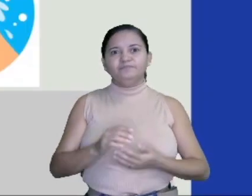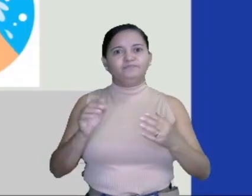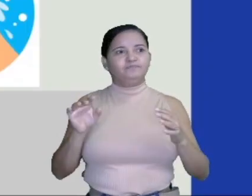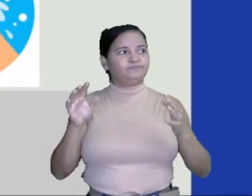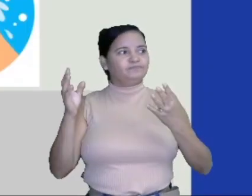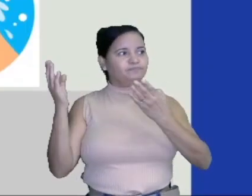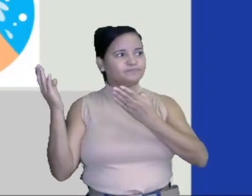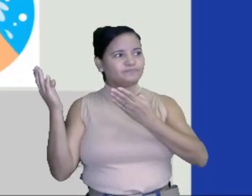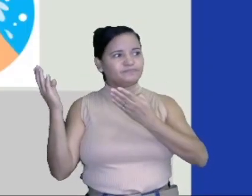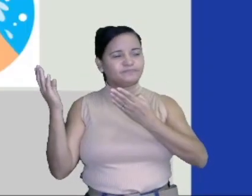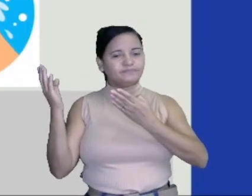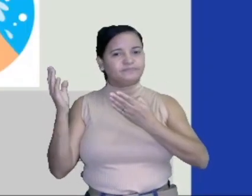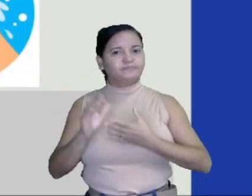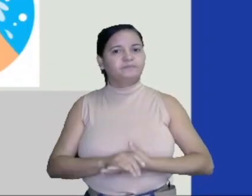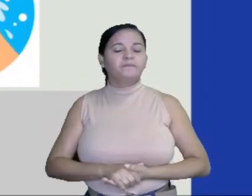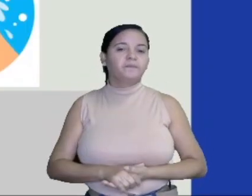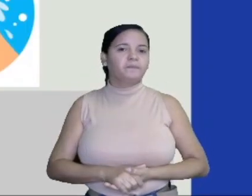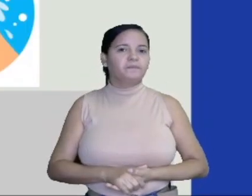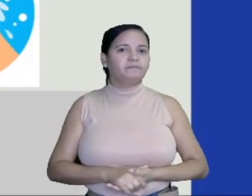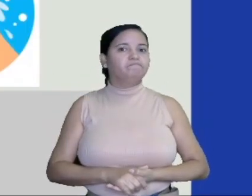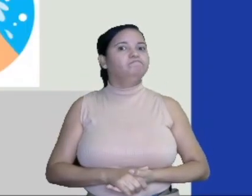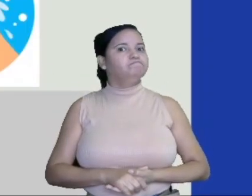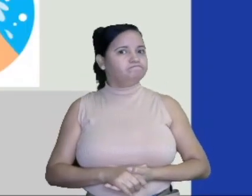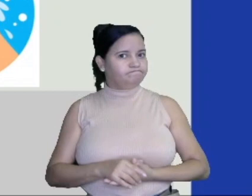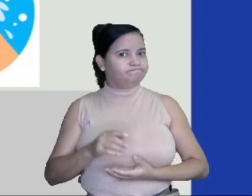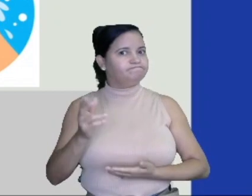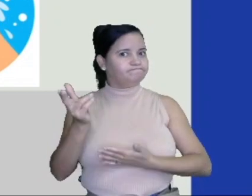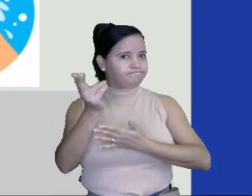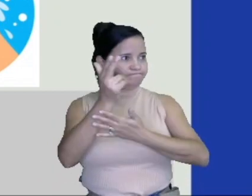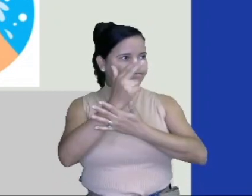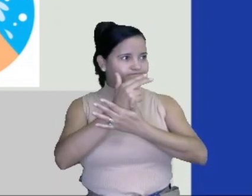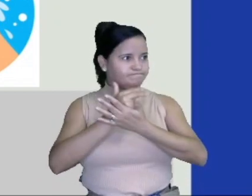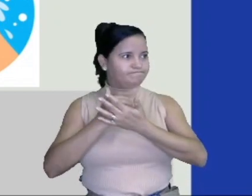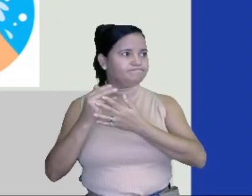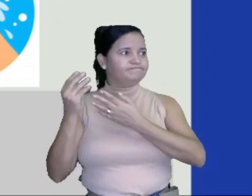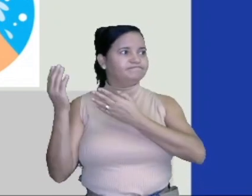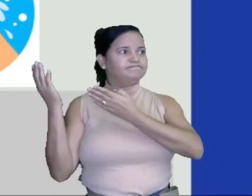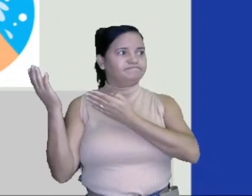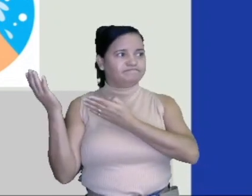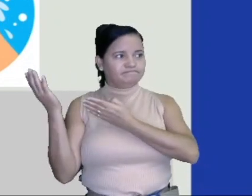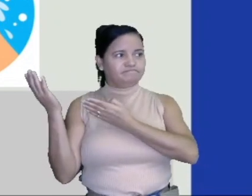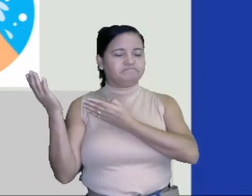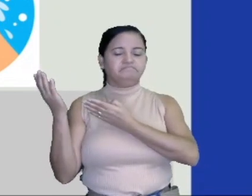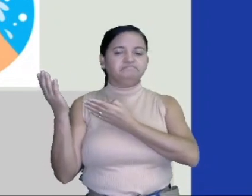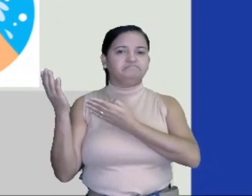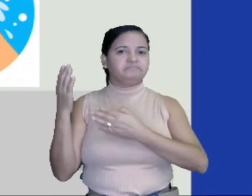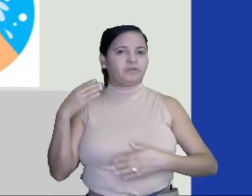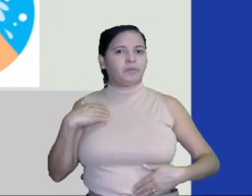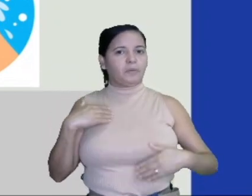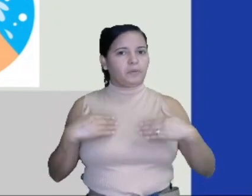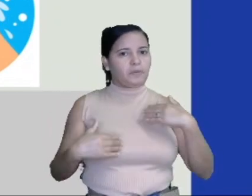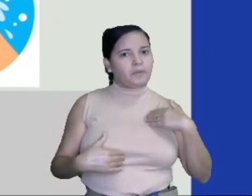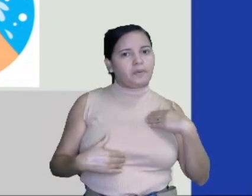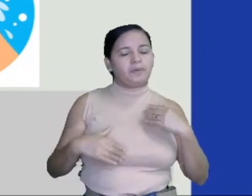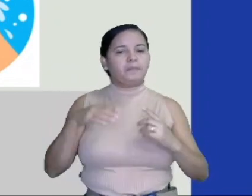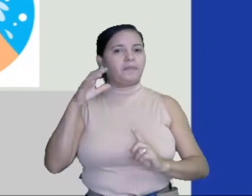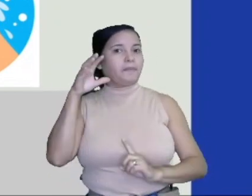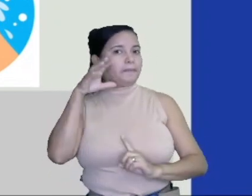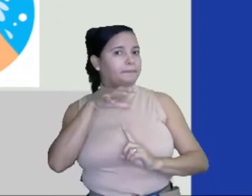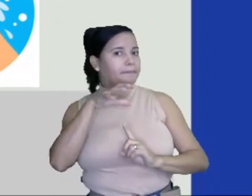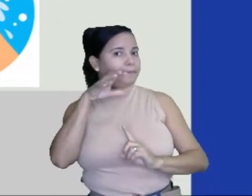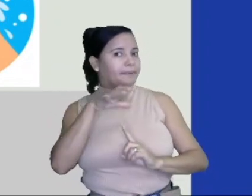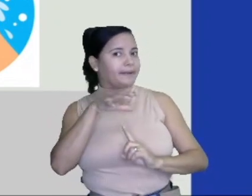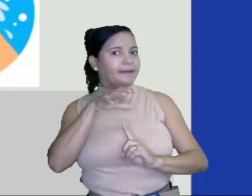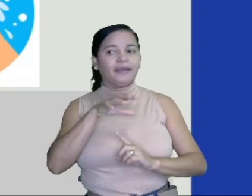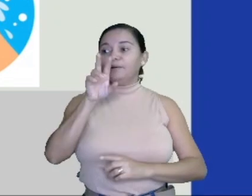telinha. A aula anterior, a gente viu a importância de uma higienização do nosso corpo com banho, sempre